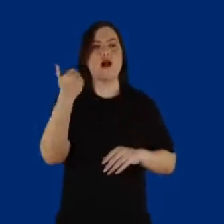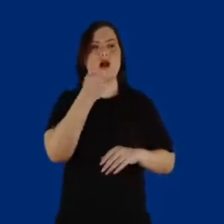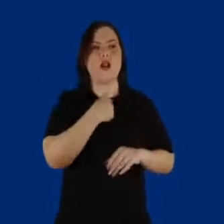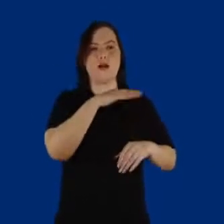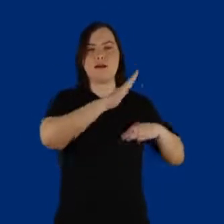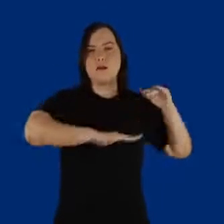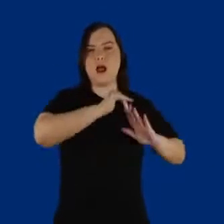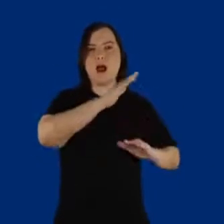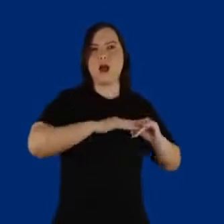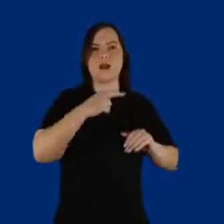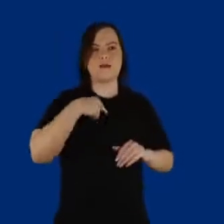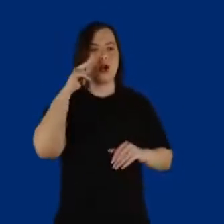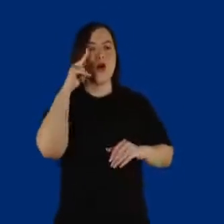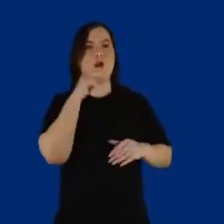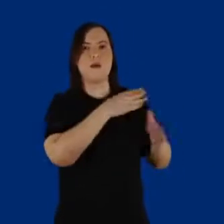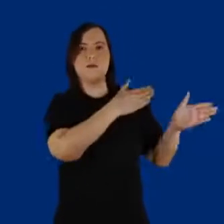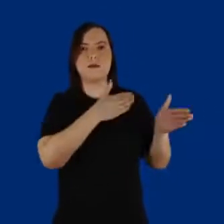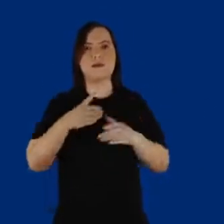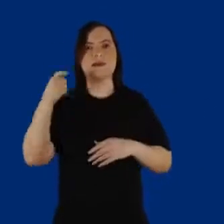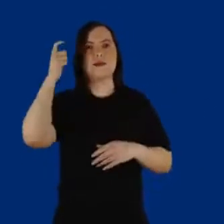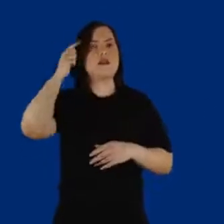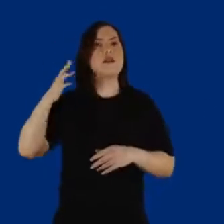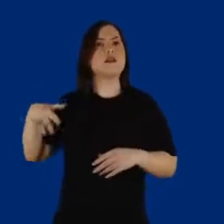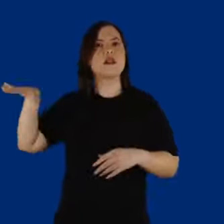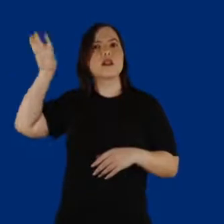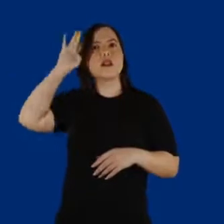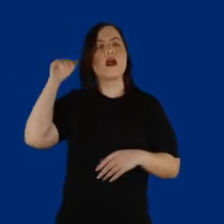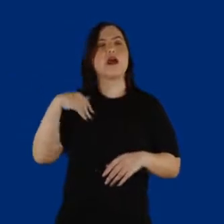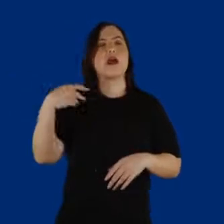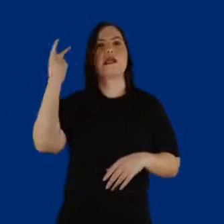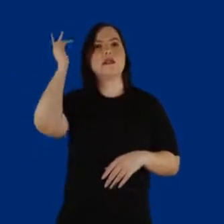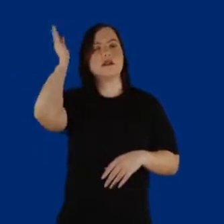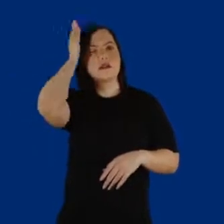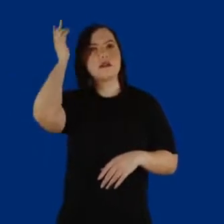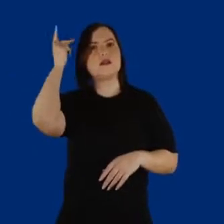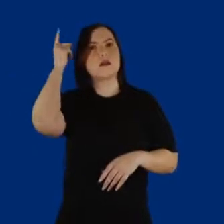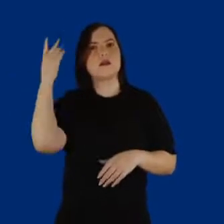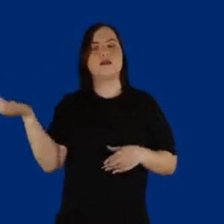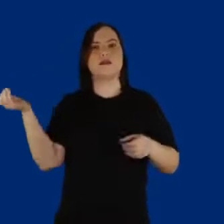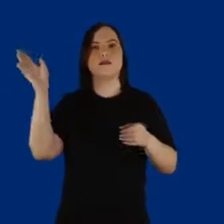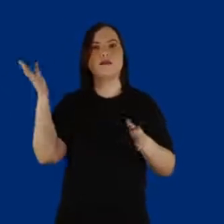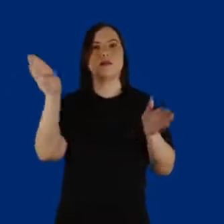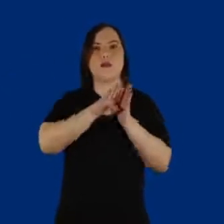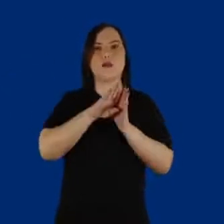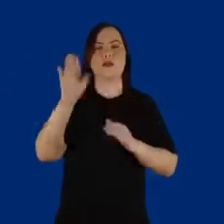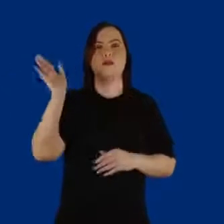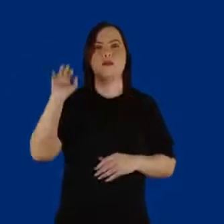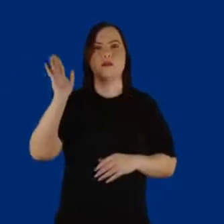Acompanhe a programação do Ideias nas redes sociais do SESC São Paulo e até a próxima!